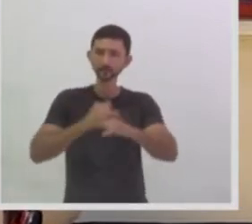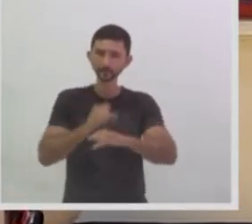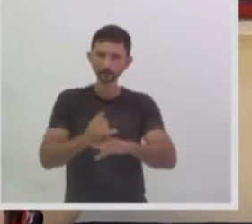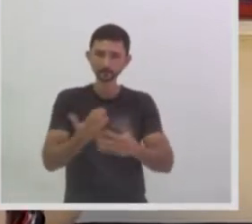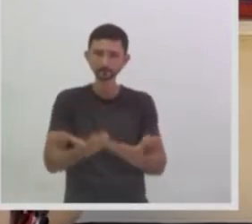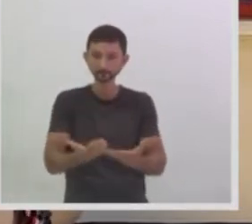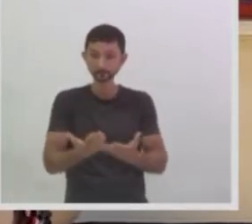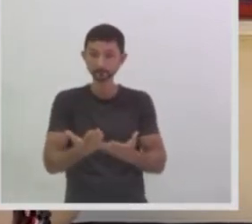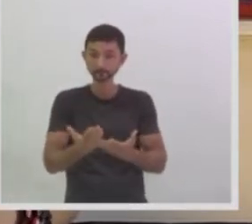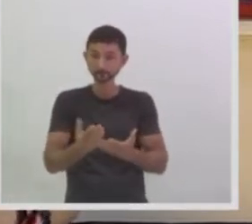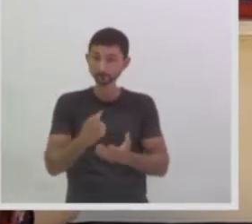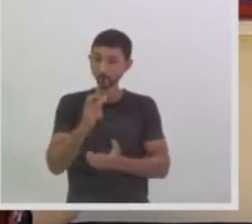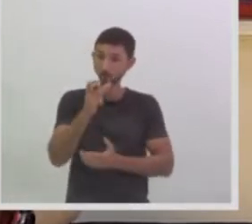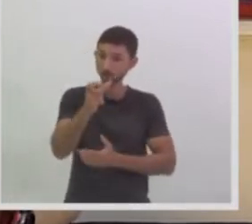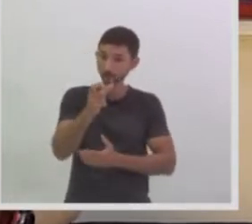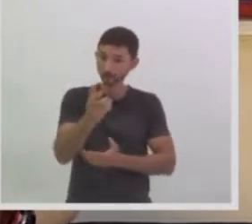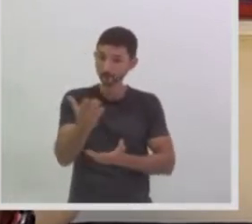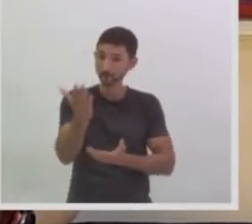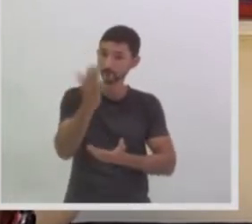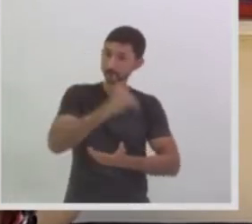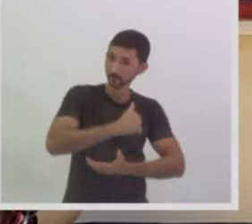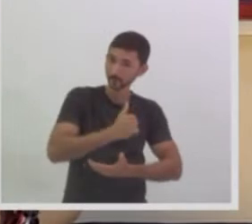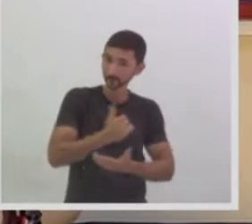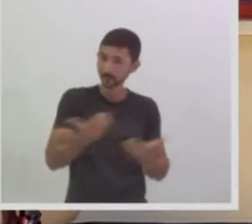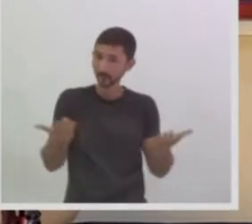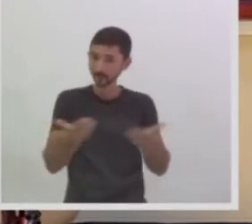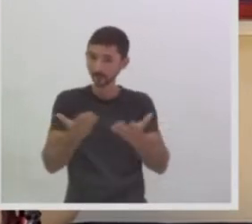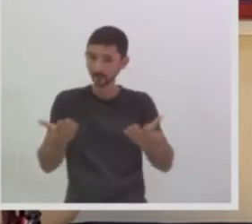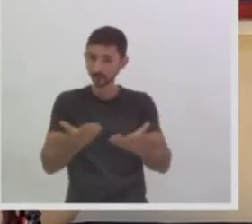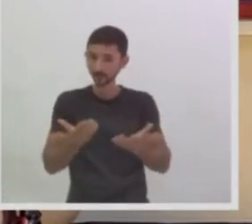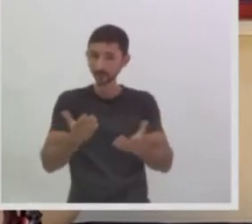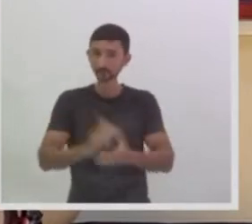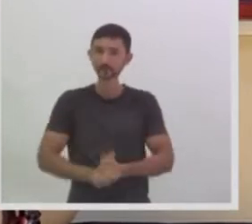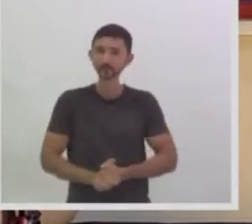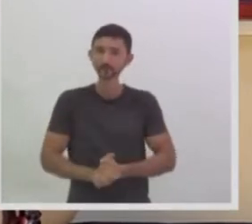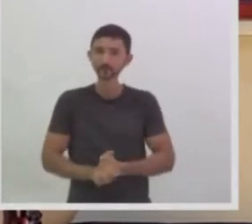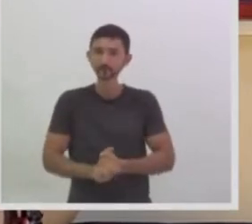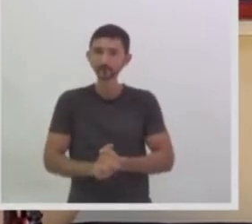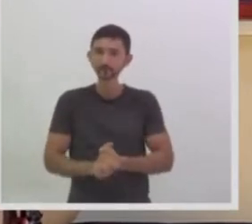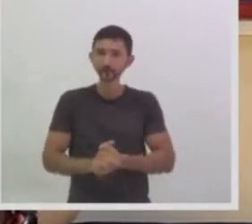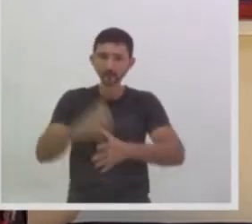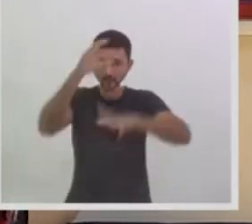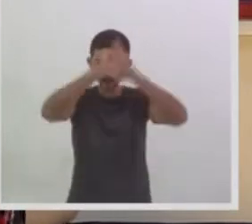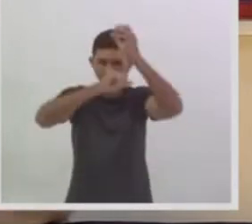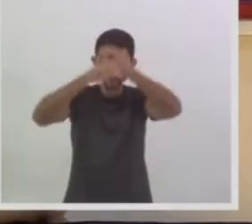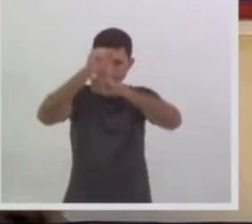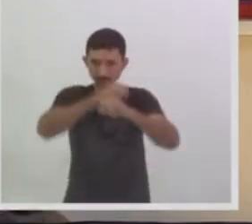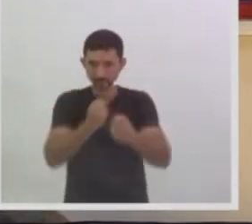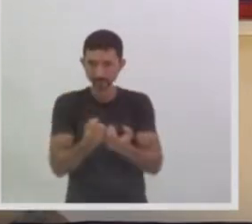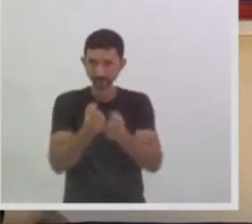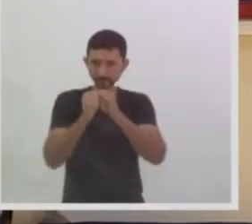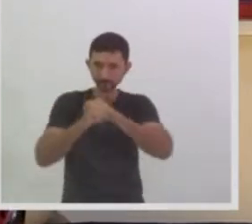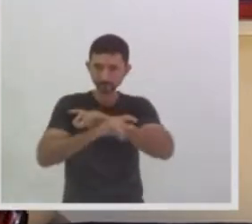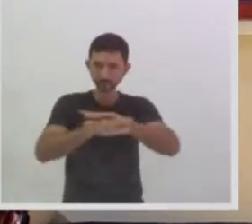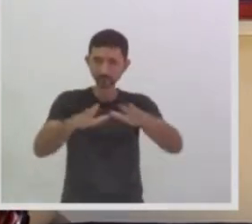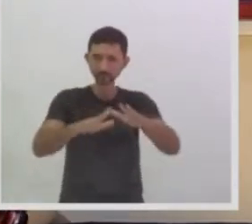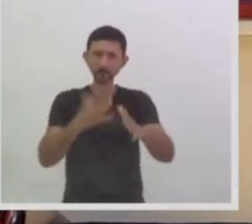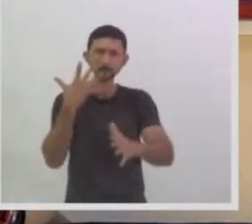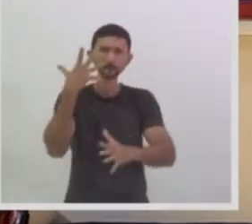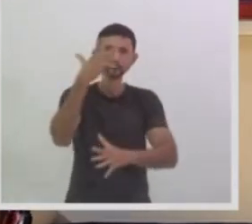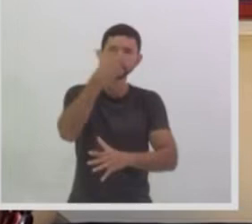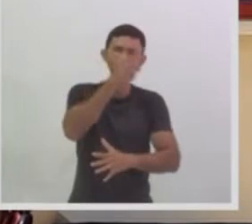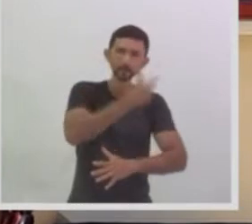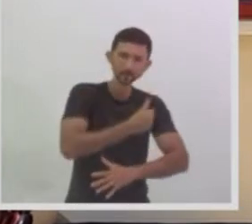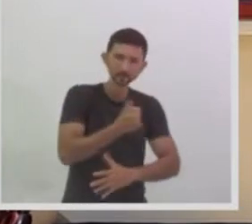vamos convidar você, a partir de hoje, a partir desse momento, compartilhar conhecimento, que é a coisa mais bonita que pode